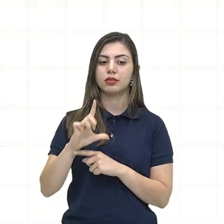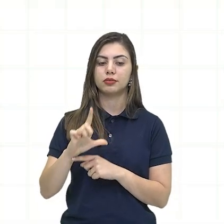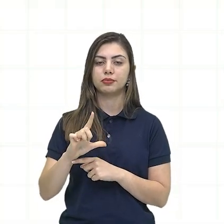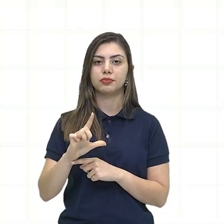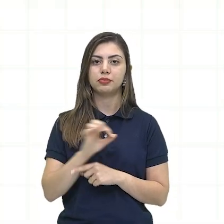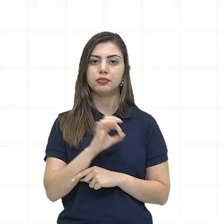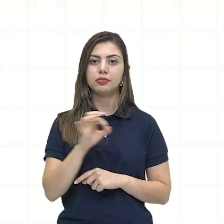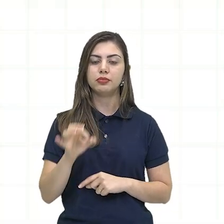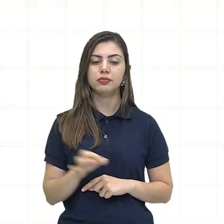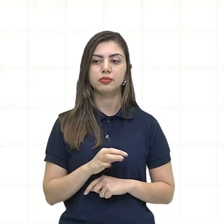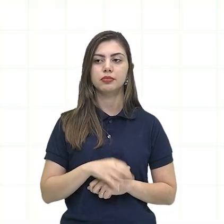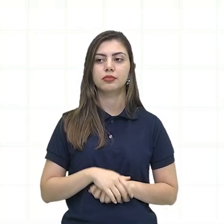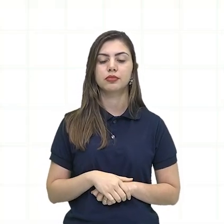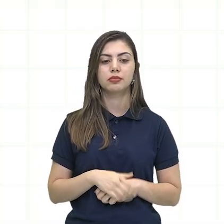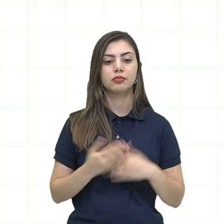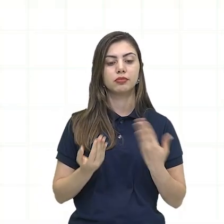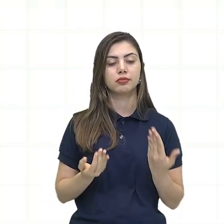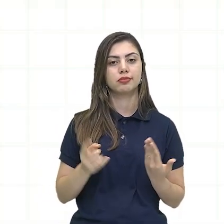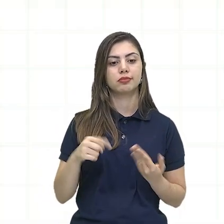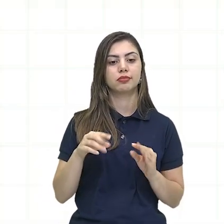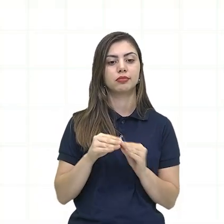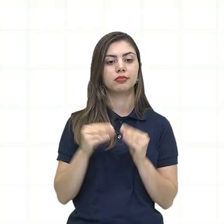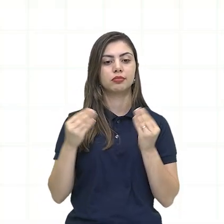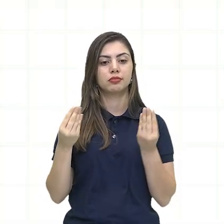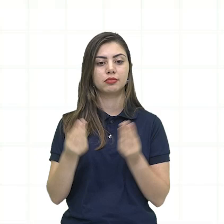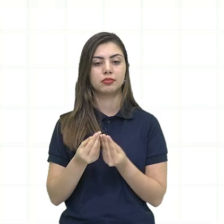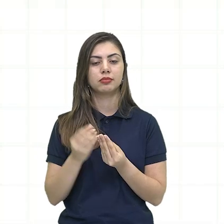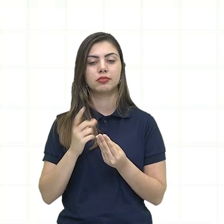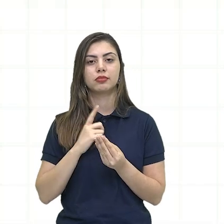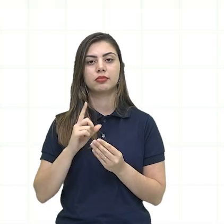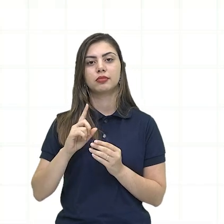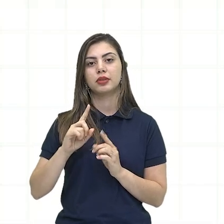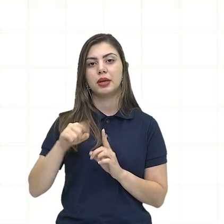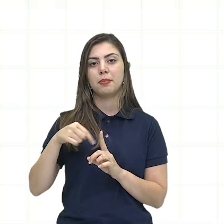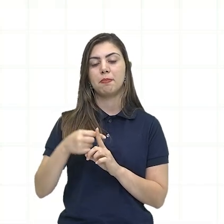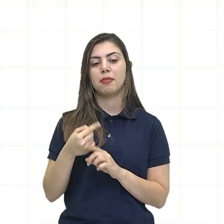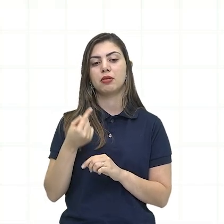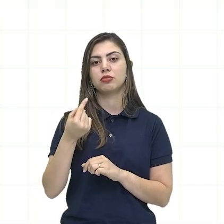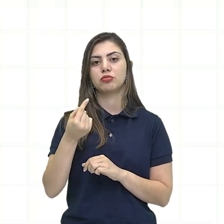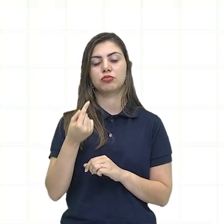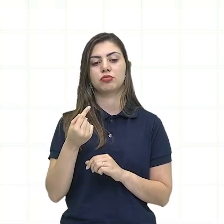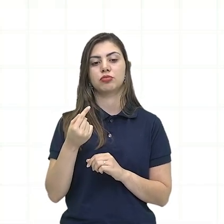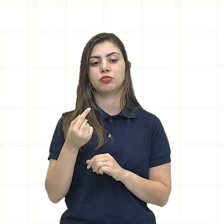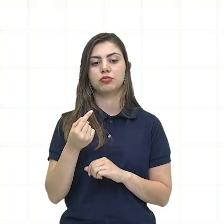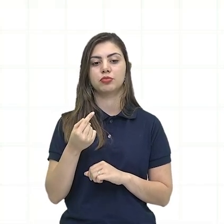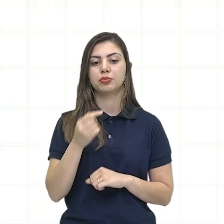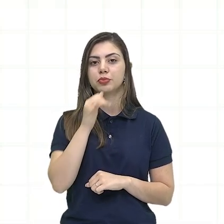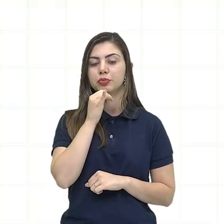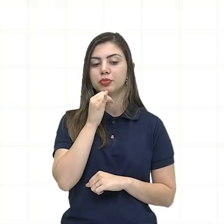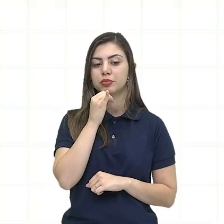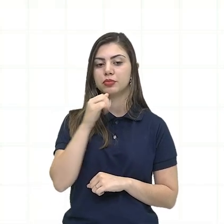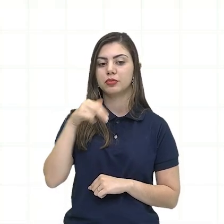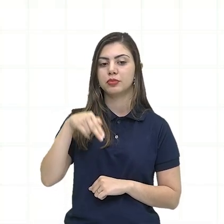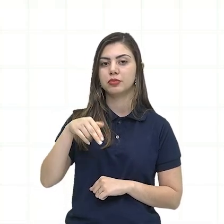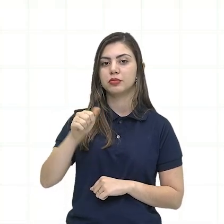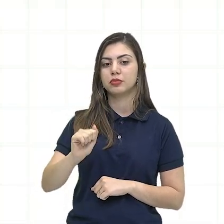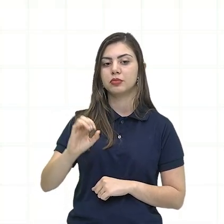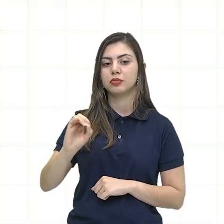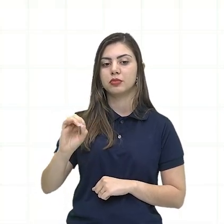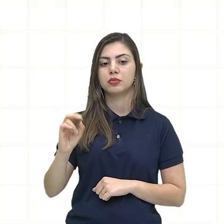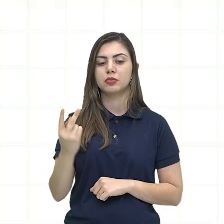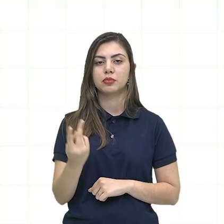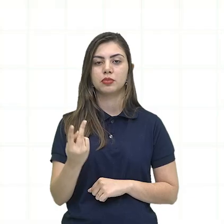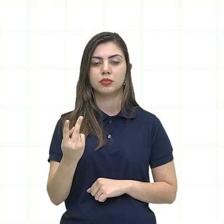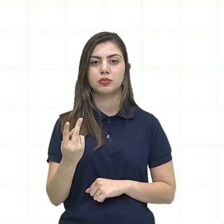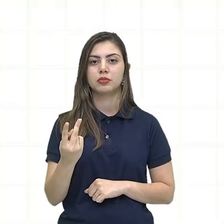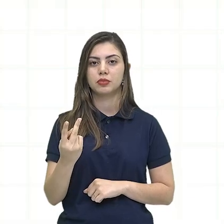clorídrico, certo? É uma substância composta. NaOH, o